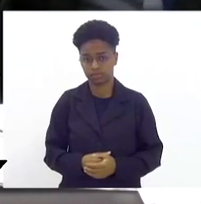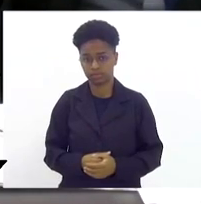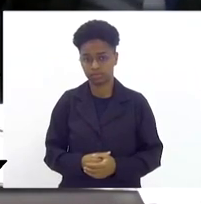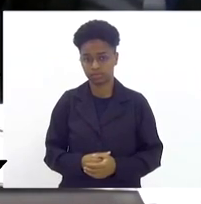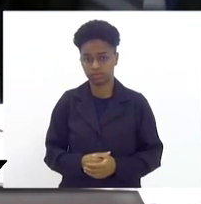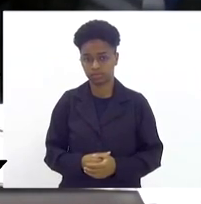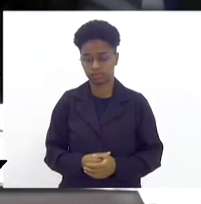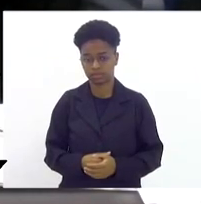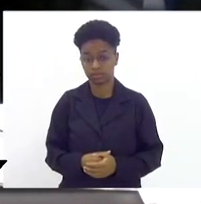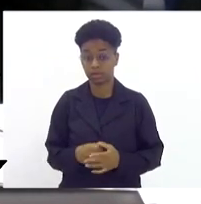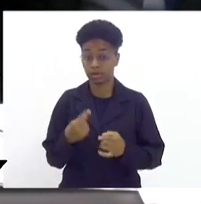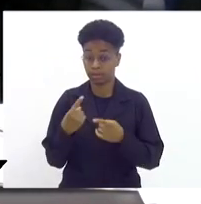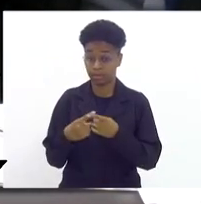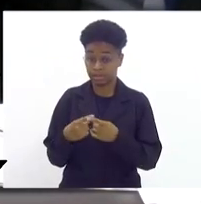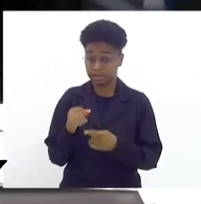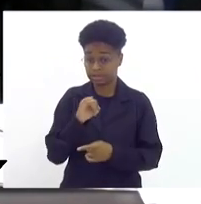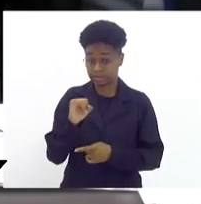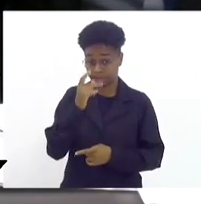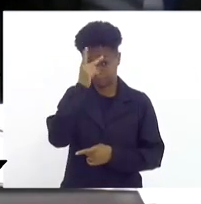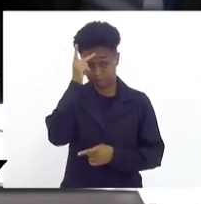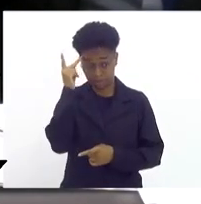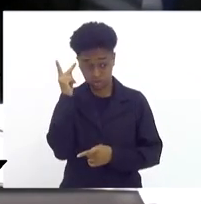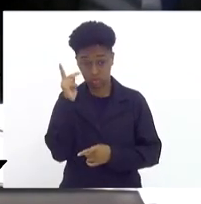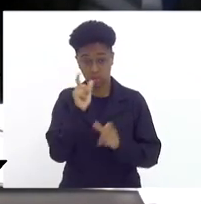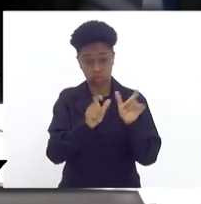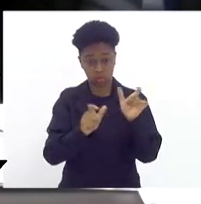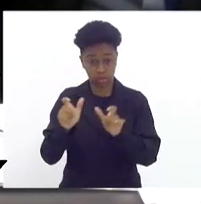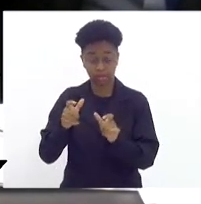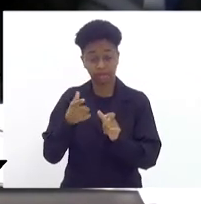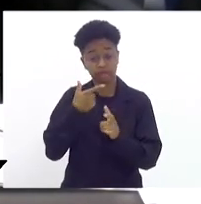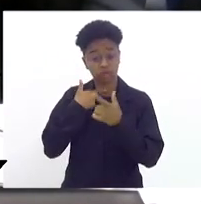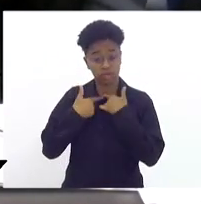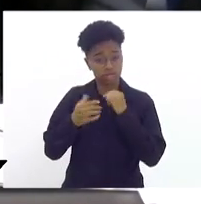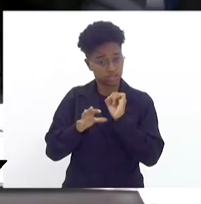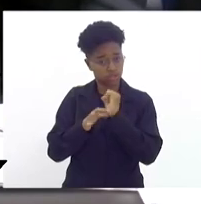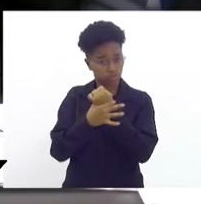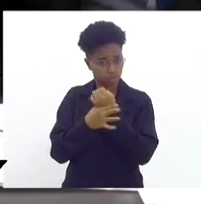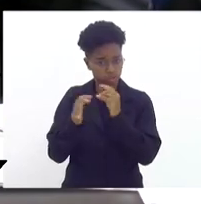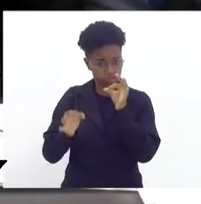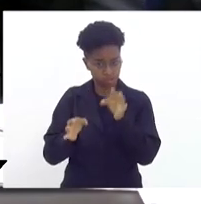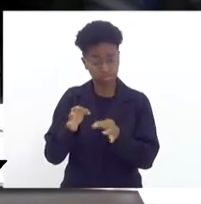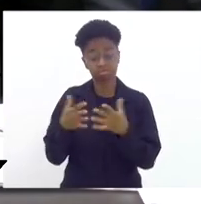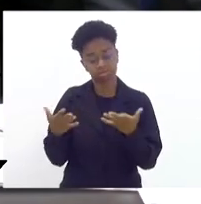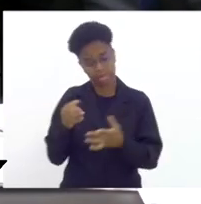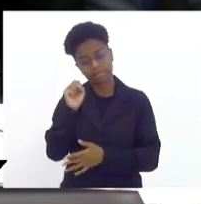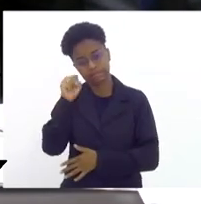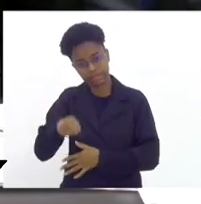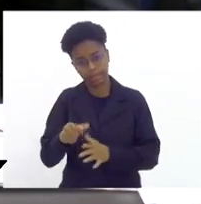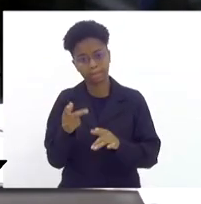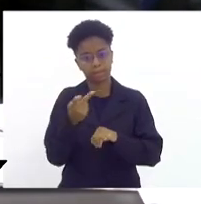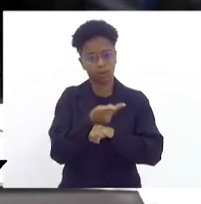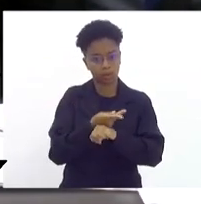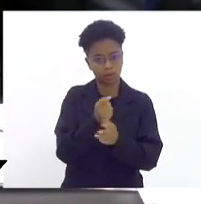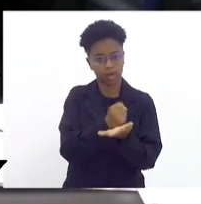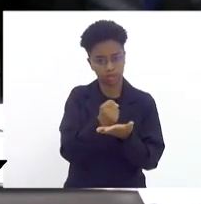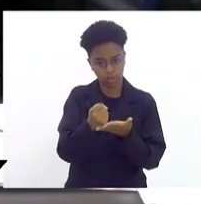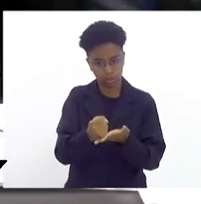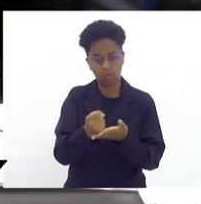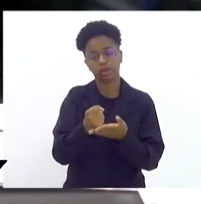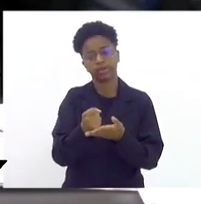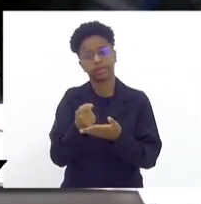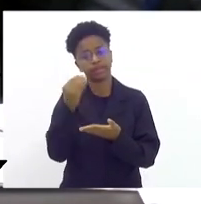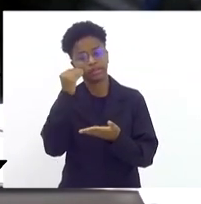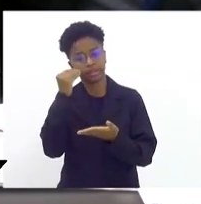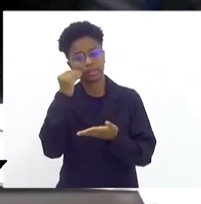O cidadão ele quer ter mais segurança jurídica, aí sim ele procura o cartório e ele reconhece